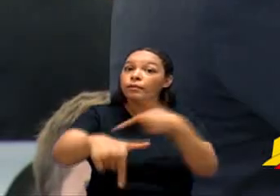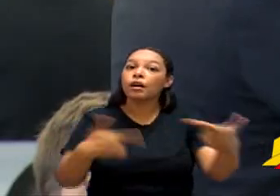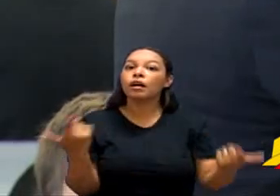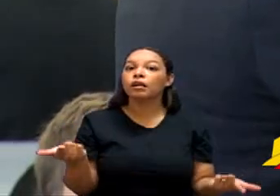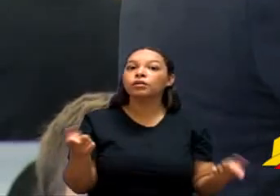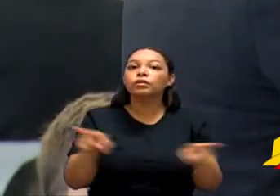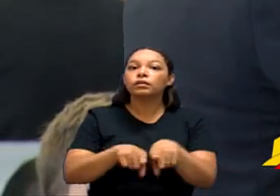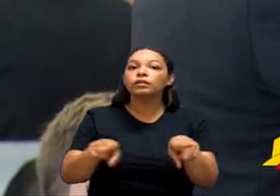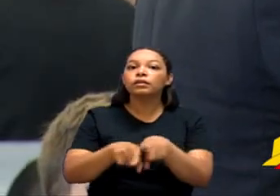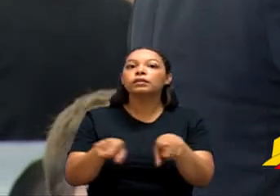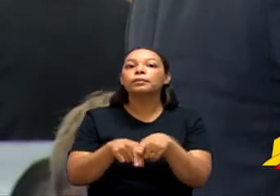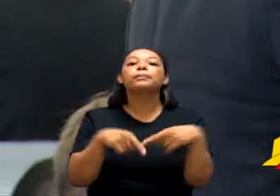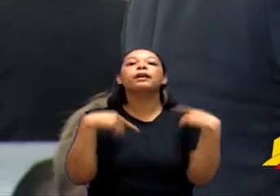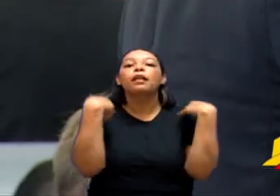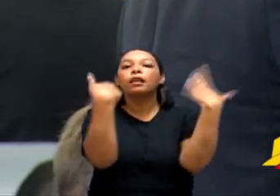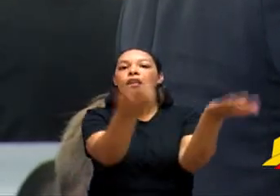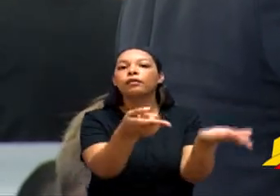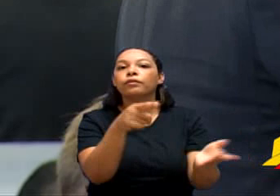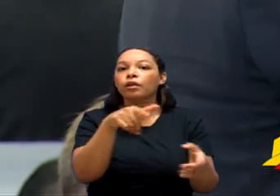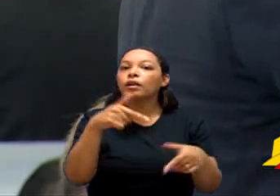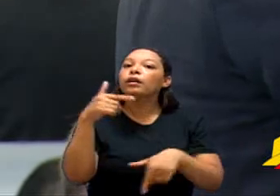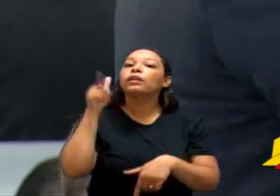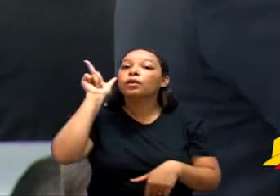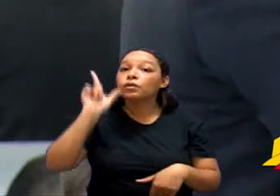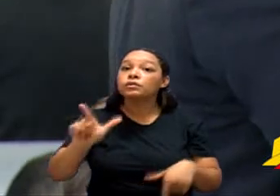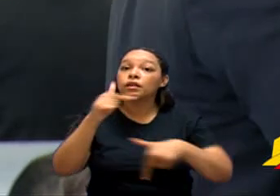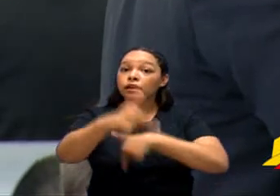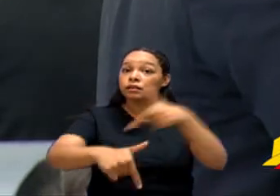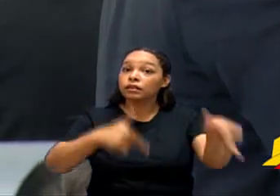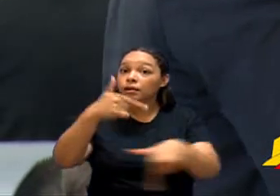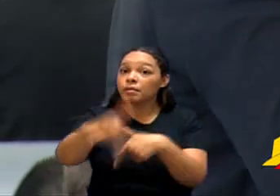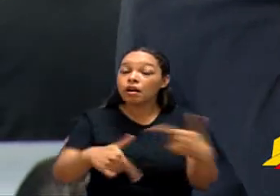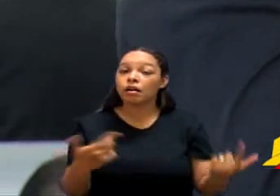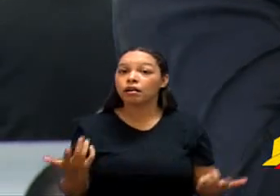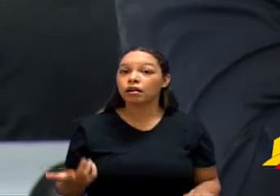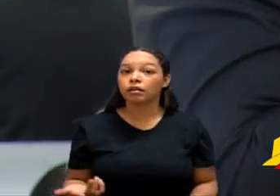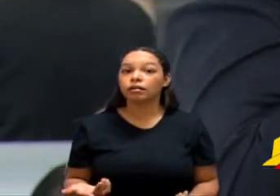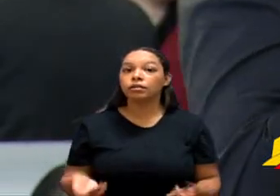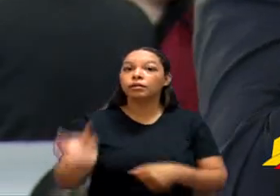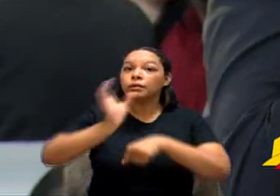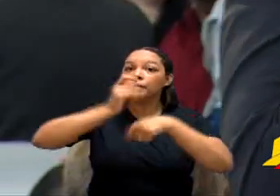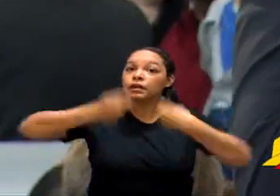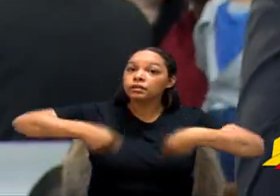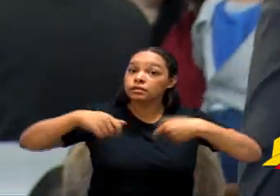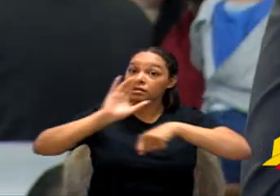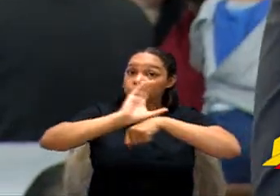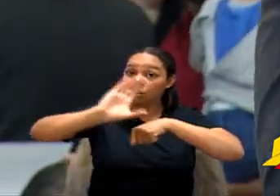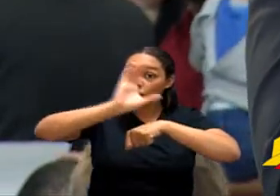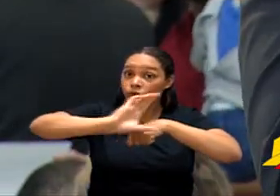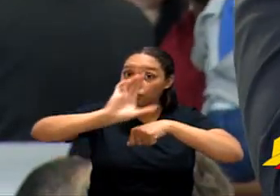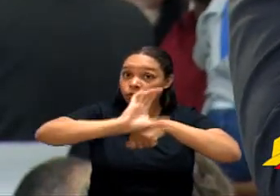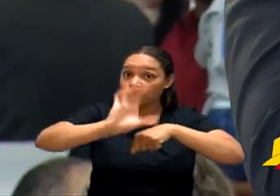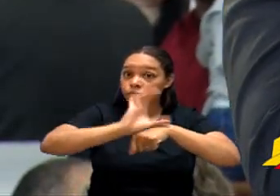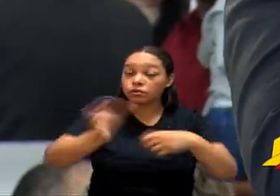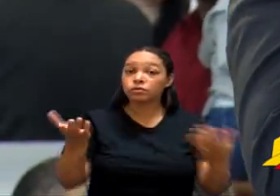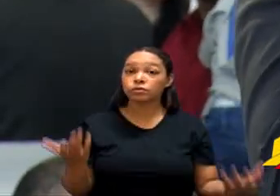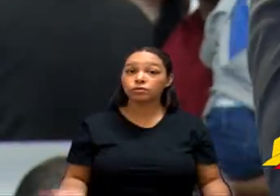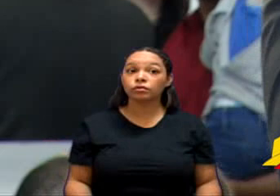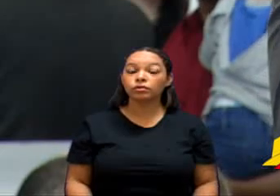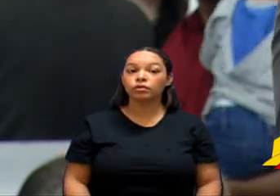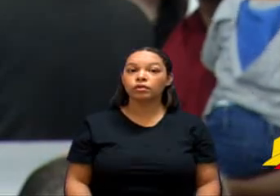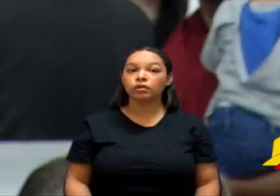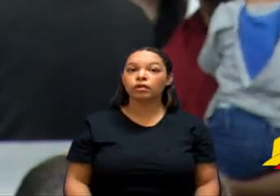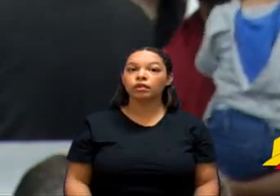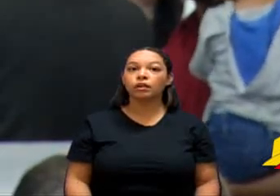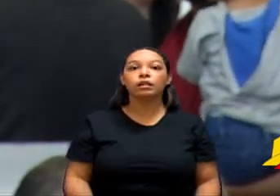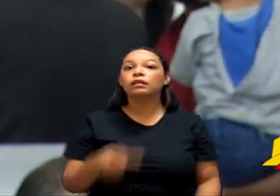para emprego, que o PAT use ali, Péricles. Vamos fazer isso junto aqui, porque sozinho a gente não é ninguém. O que não pode é o Sabe Tudo da cidade ficar do jeito